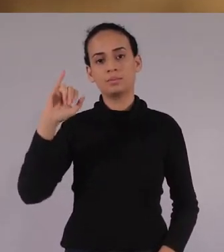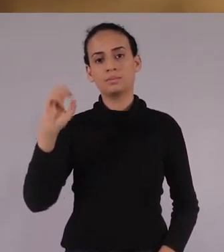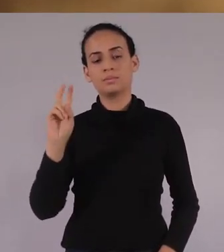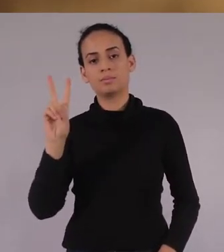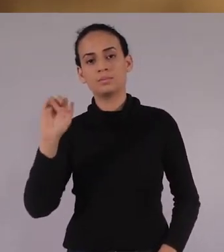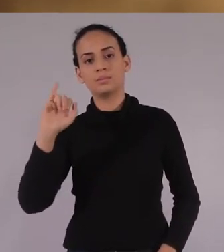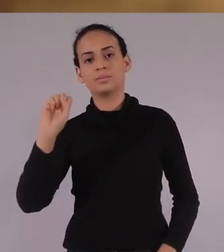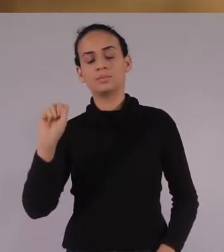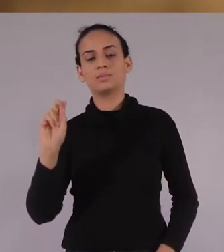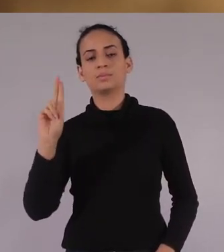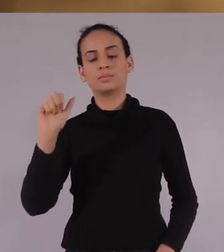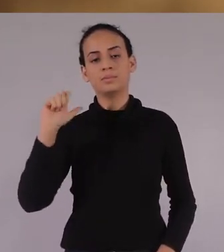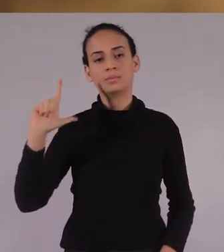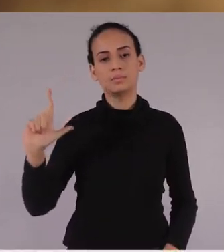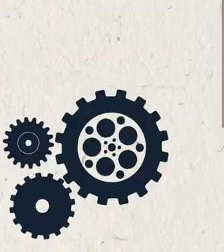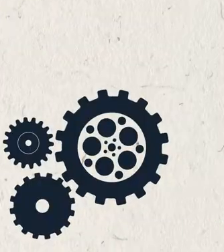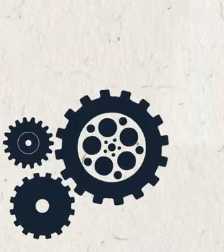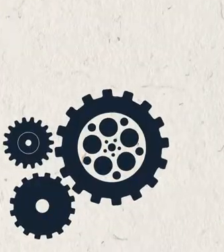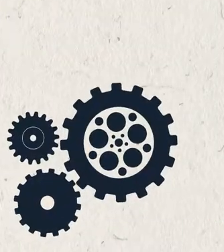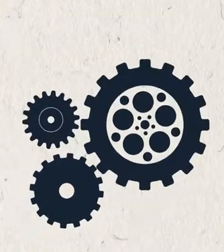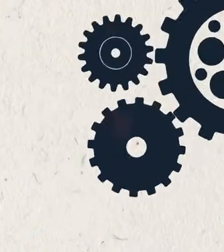territórios do audiovisual